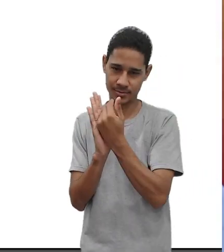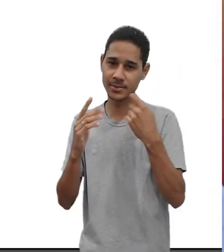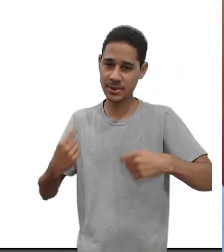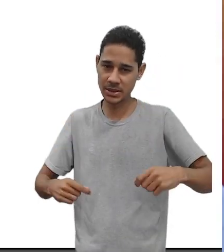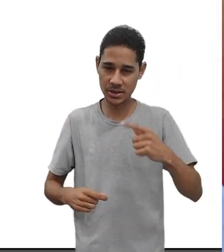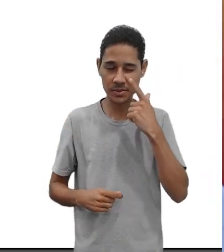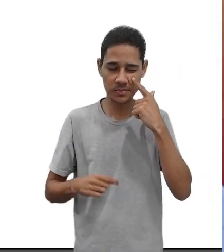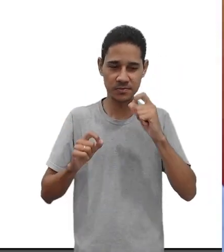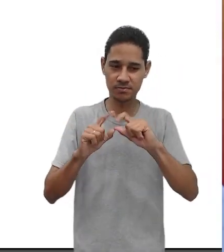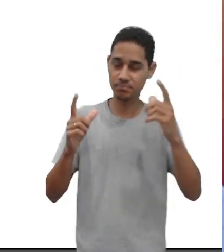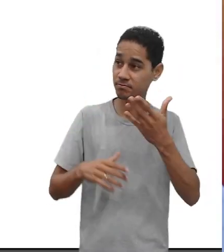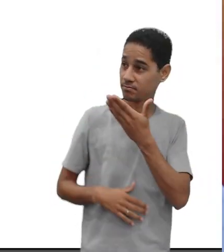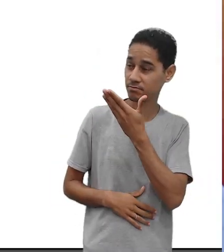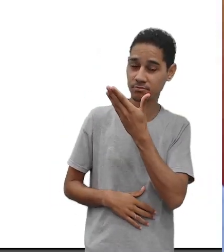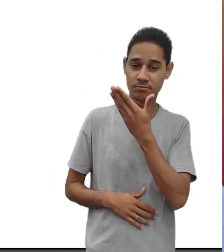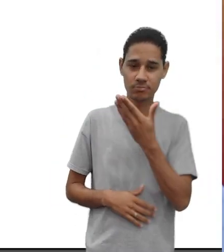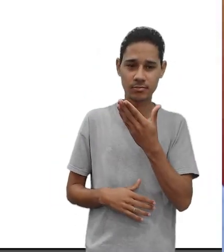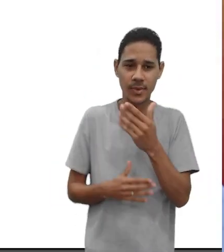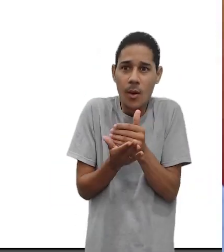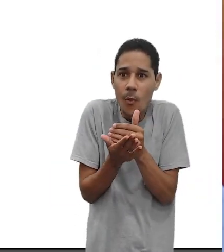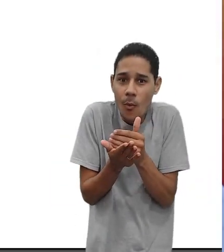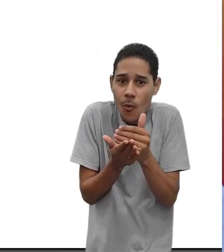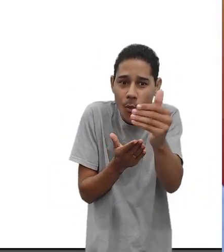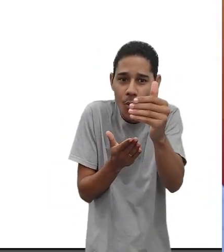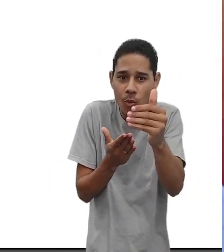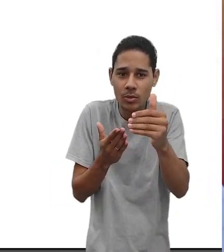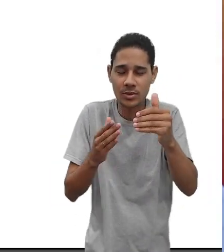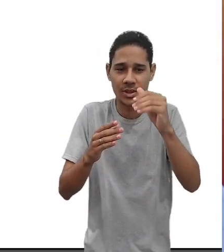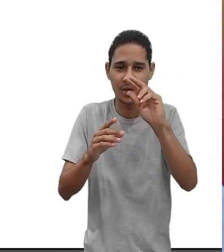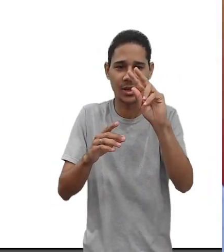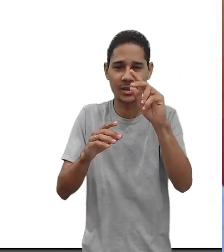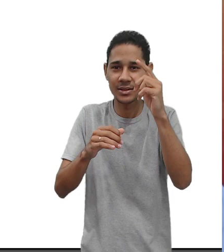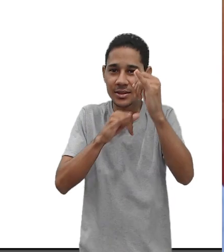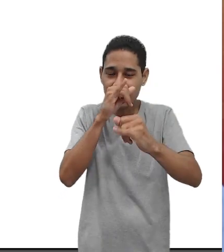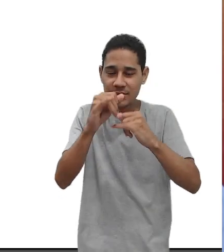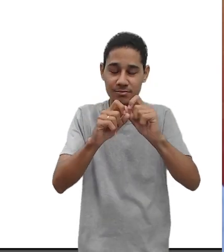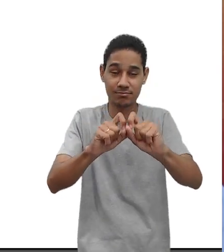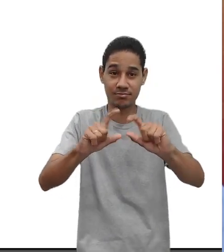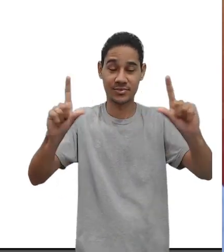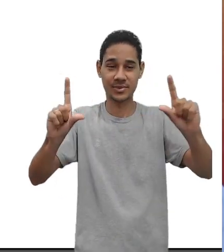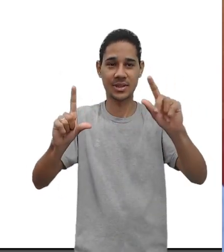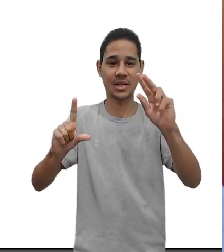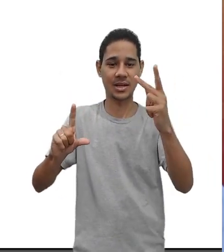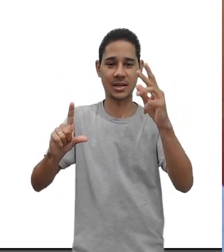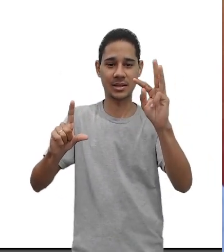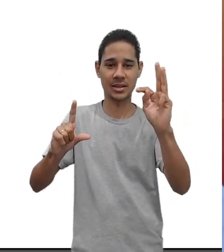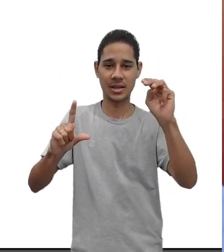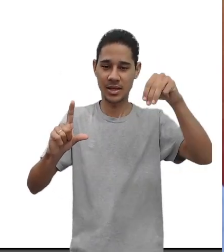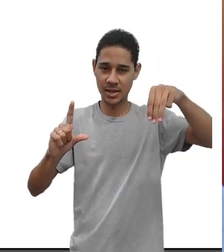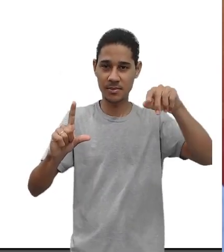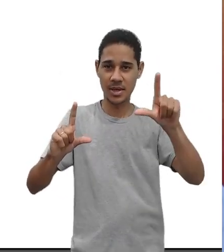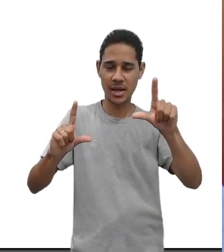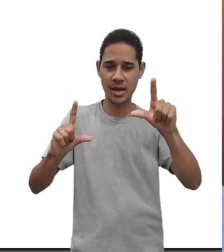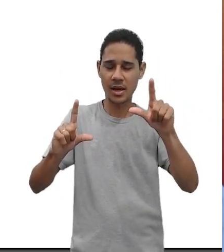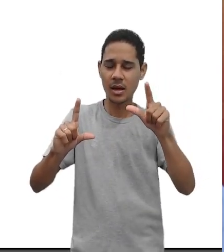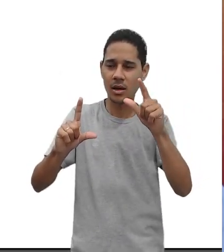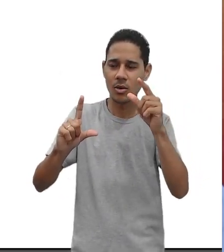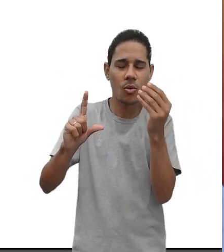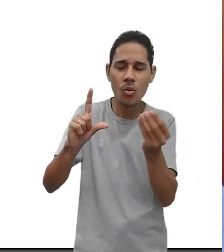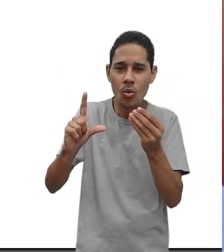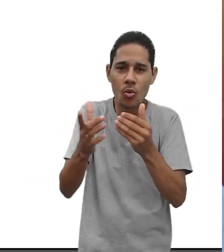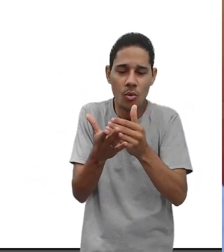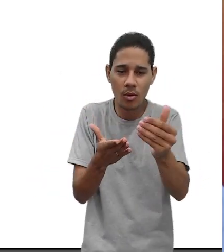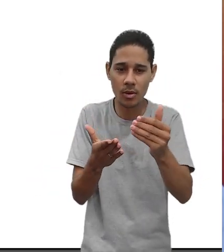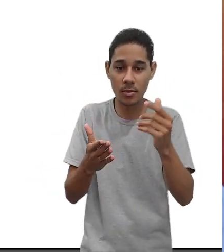tela. Como iniciar o desenvolvimento de uma página HTML, né? A gente precisa respeitar as suas tags, a gente